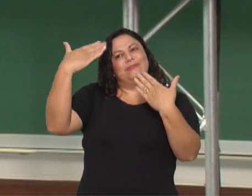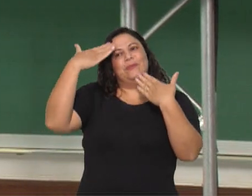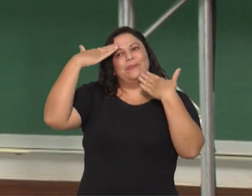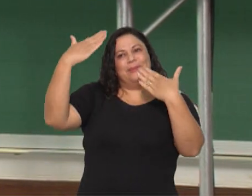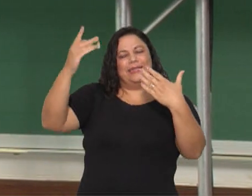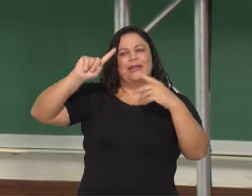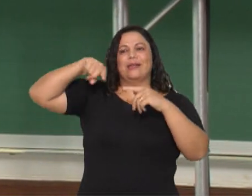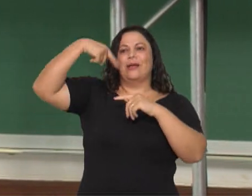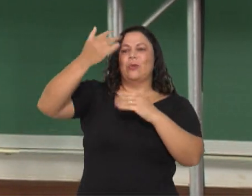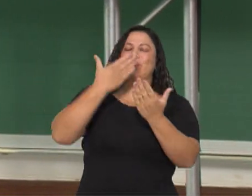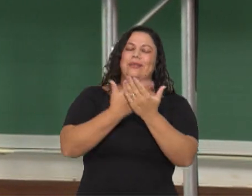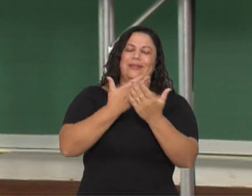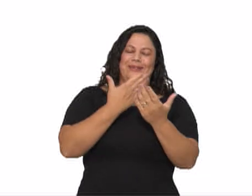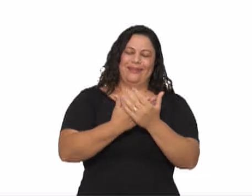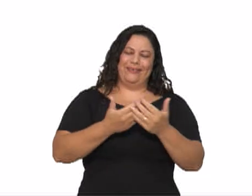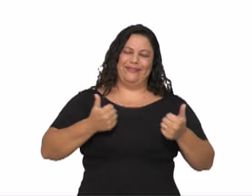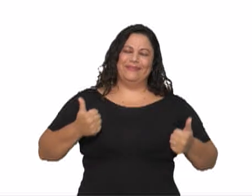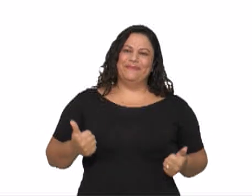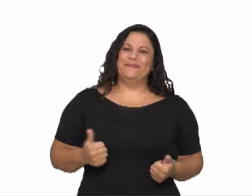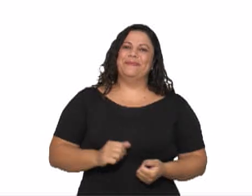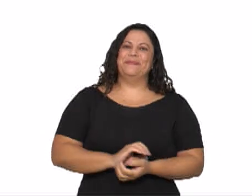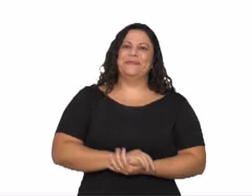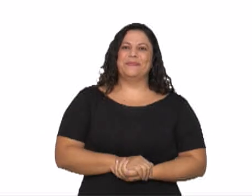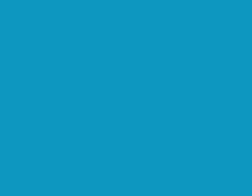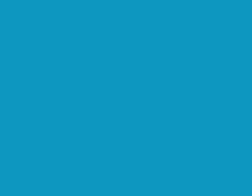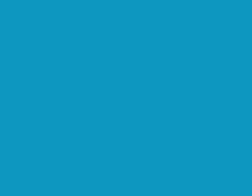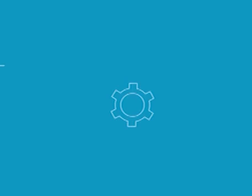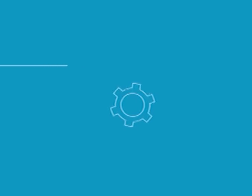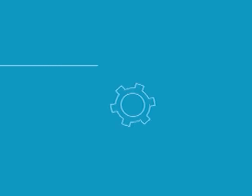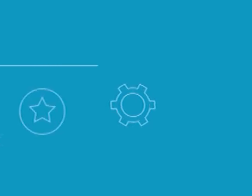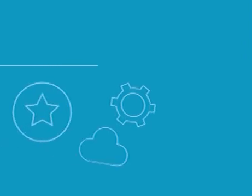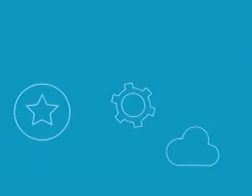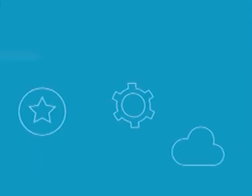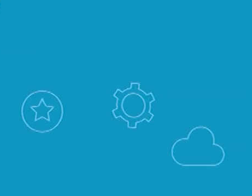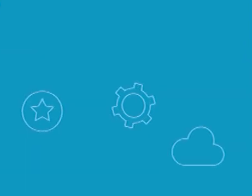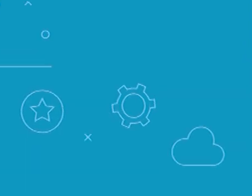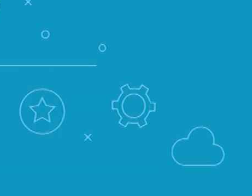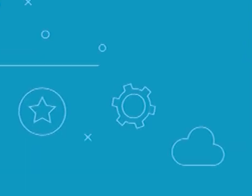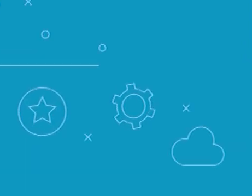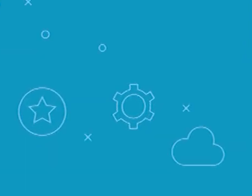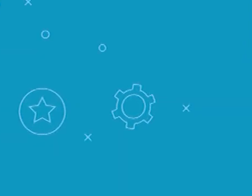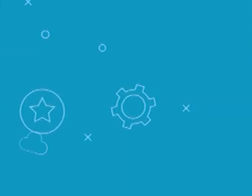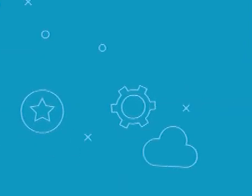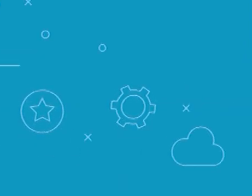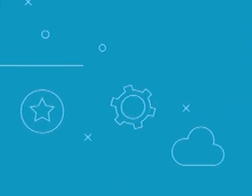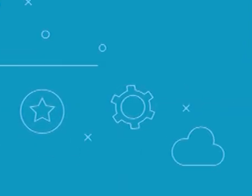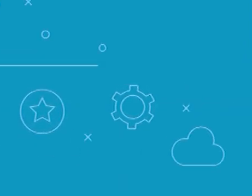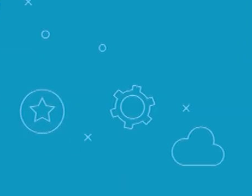vemos na próxima classe.